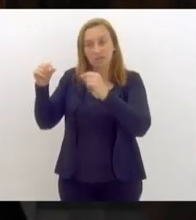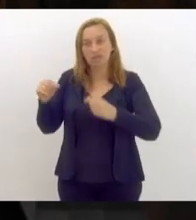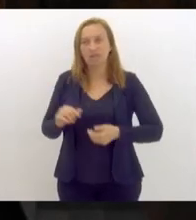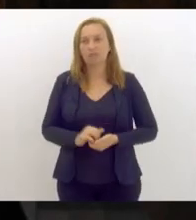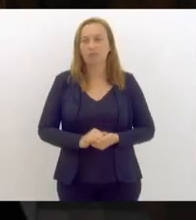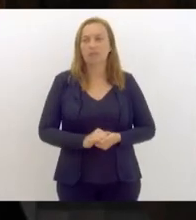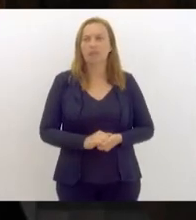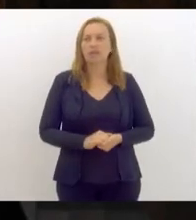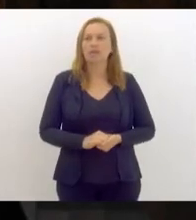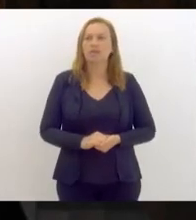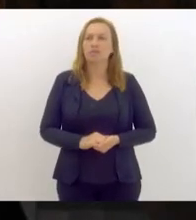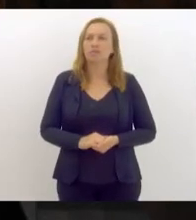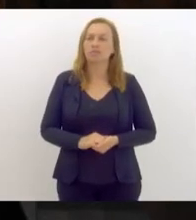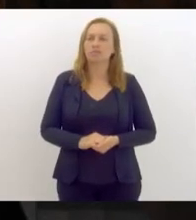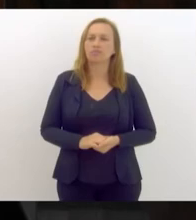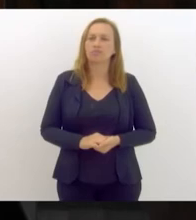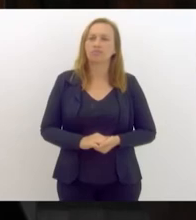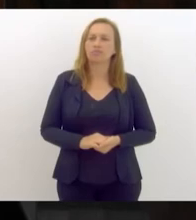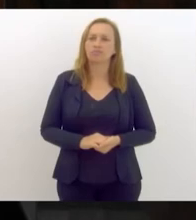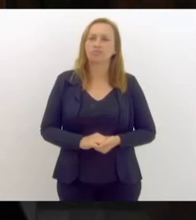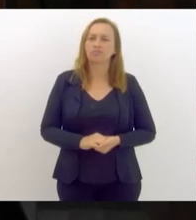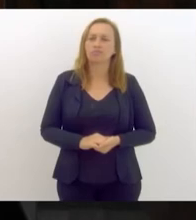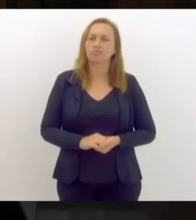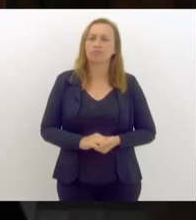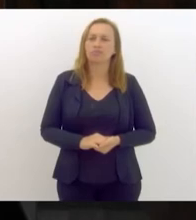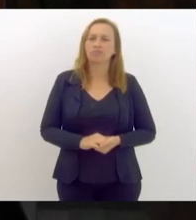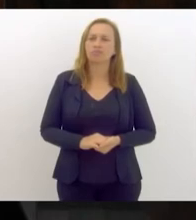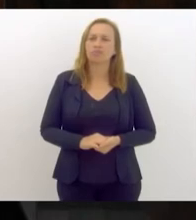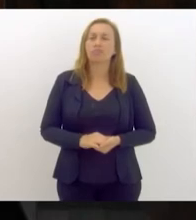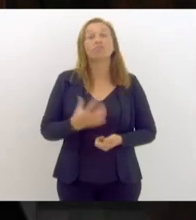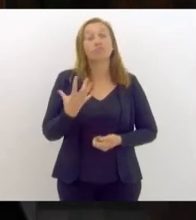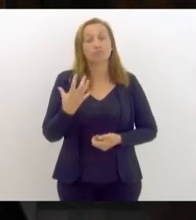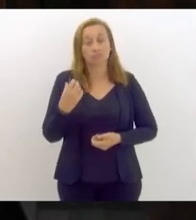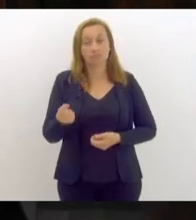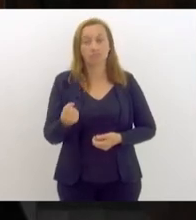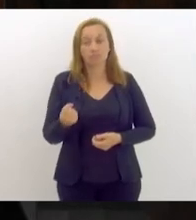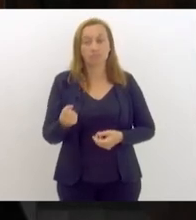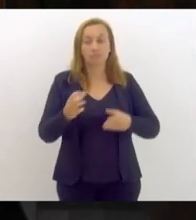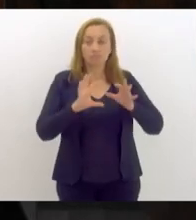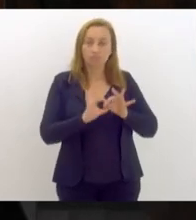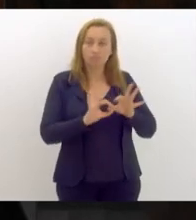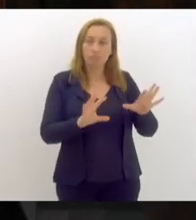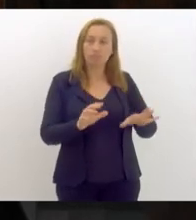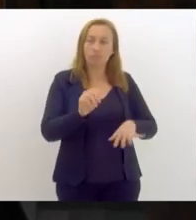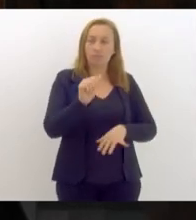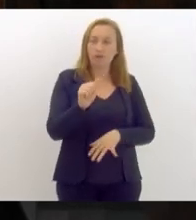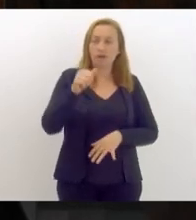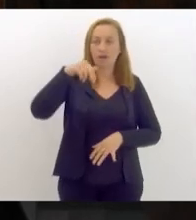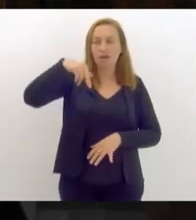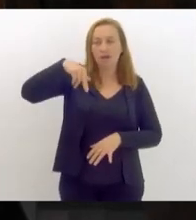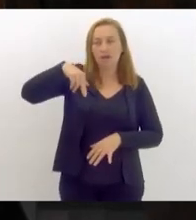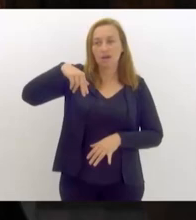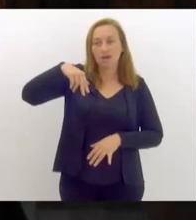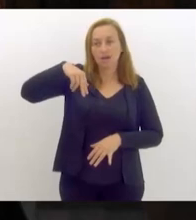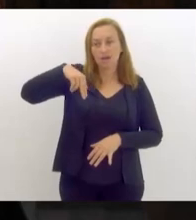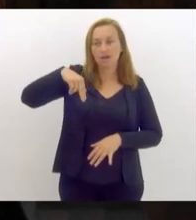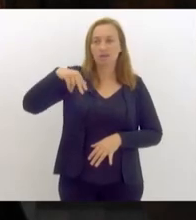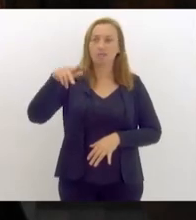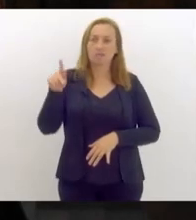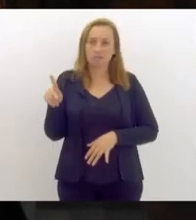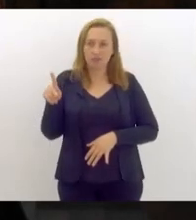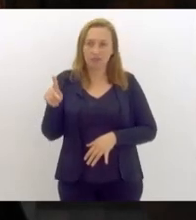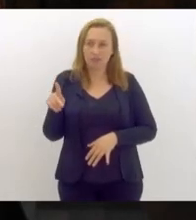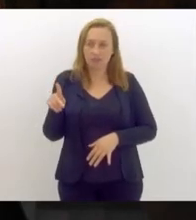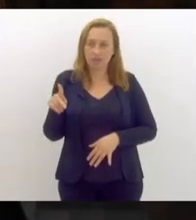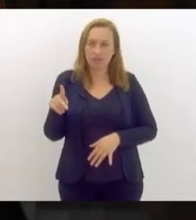atendeu ao pleito destes municípios e determinou que a NP Agência Nacional do petróleo